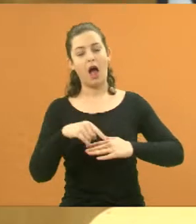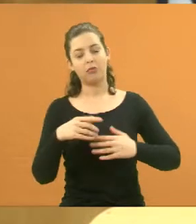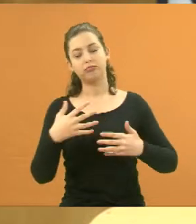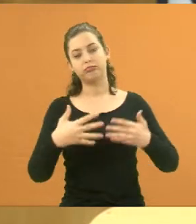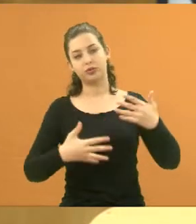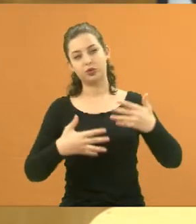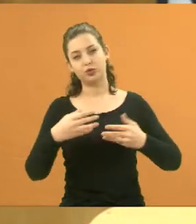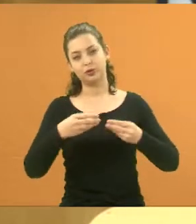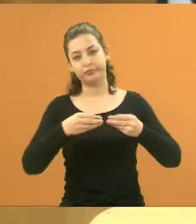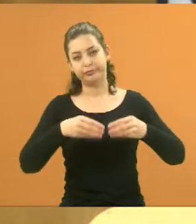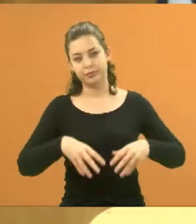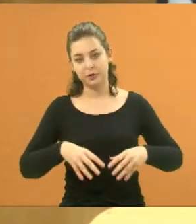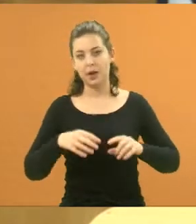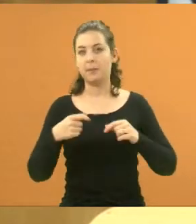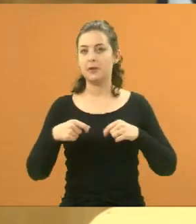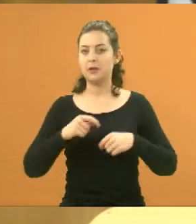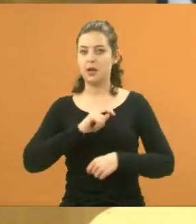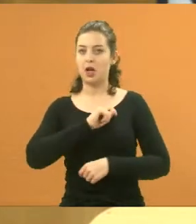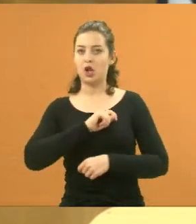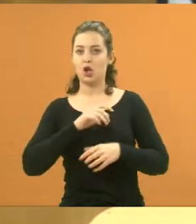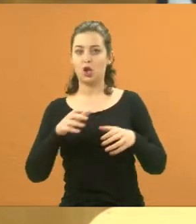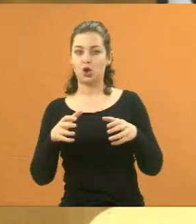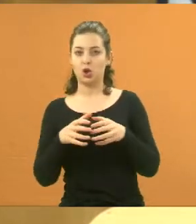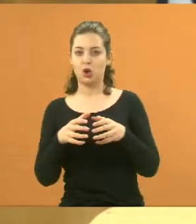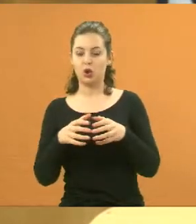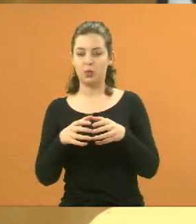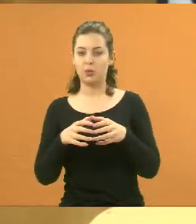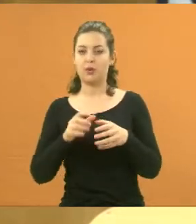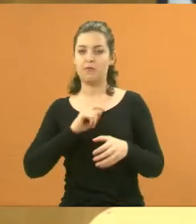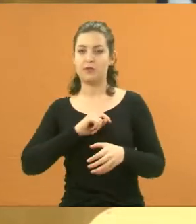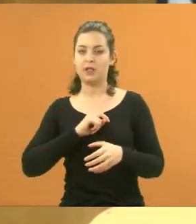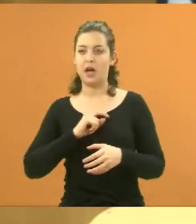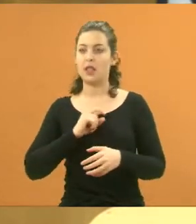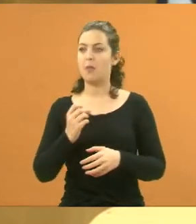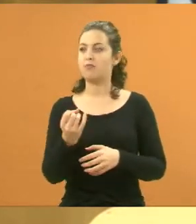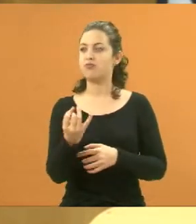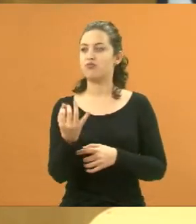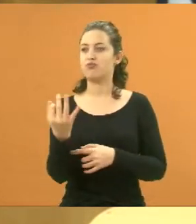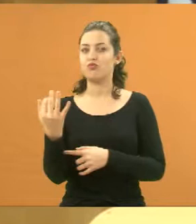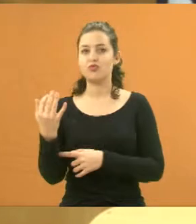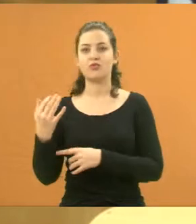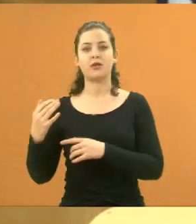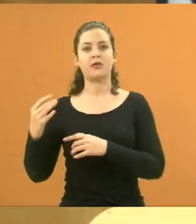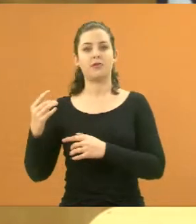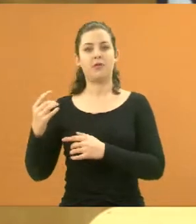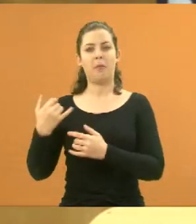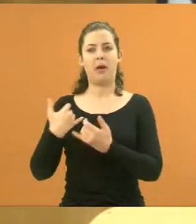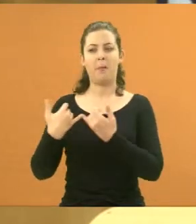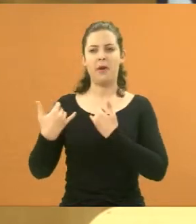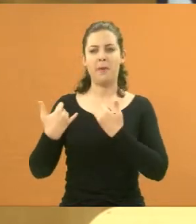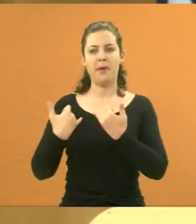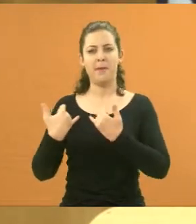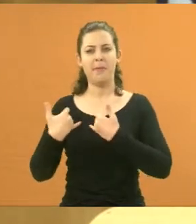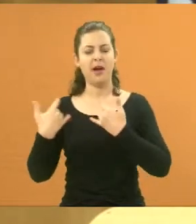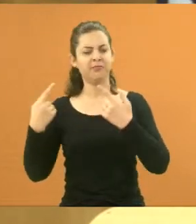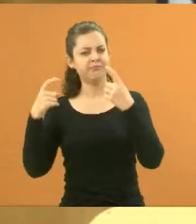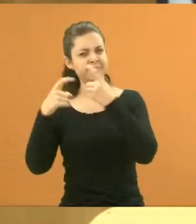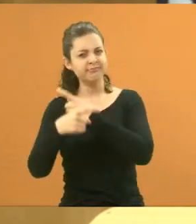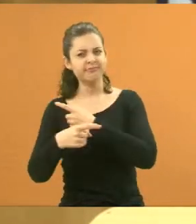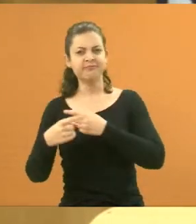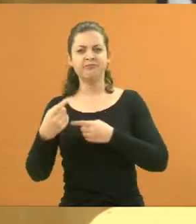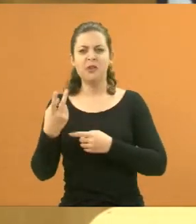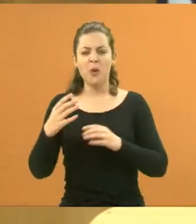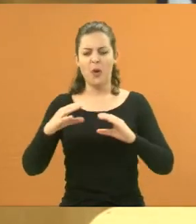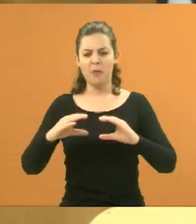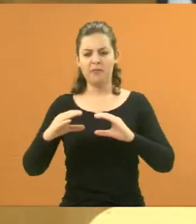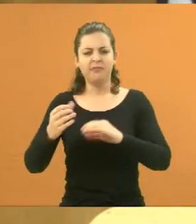bem revisto pela parte da fiscalização, que eu tenho muitos casos de pessoas que nos procuram para falar dessa situação. Olha, eu tinha